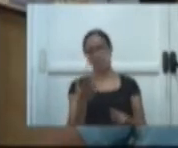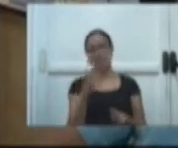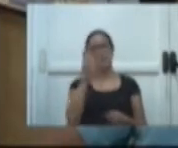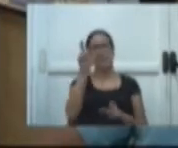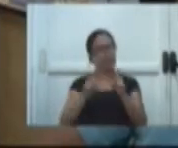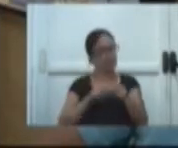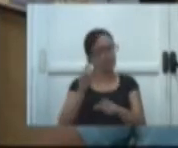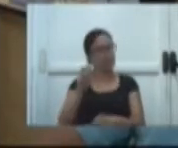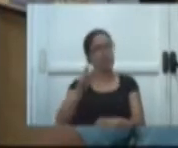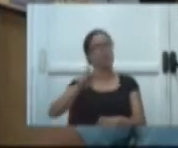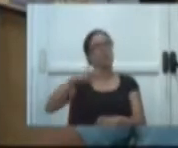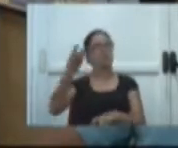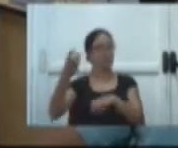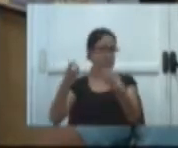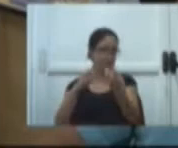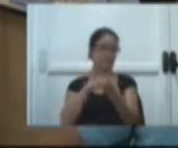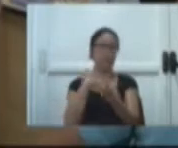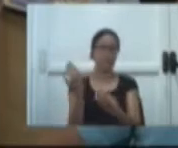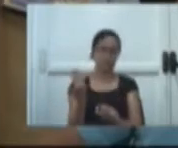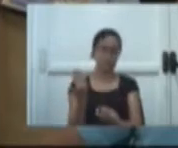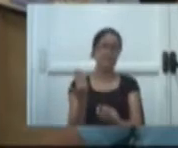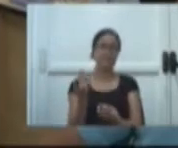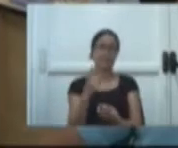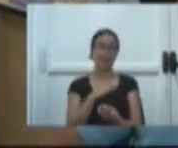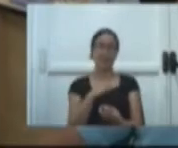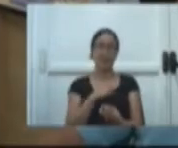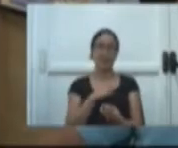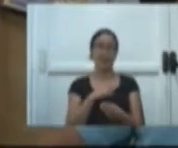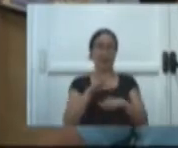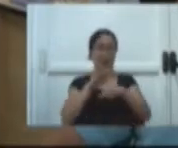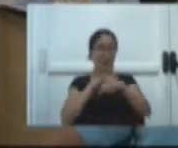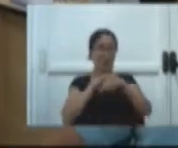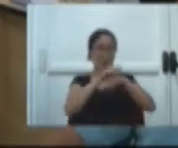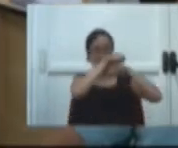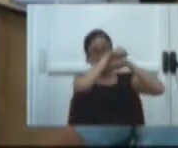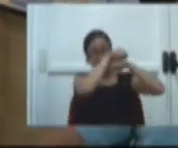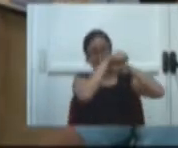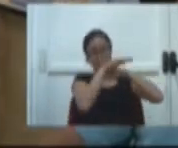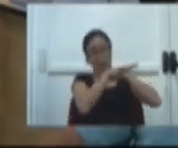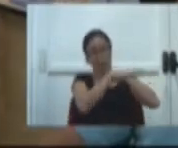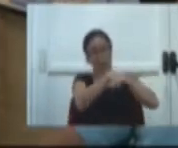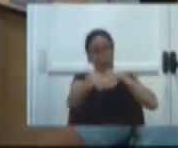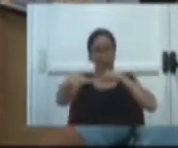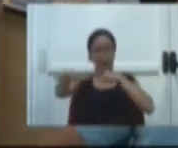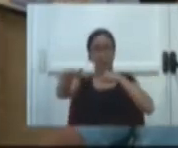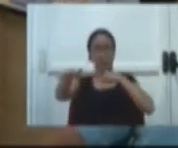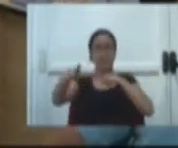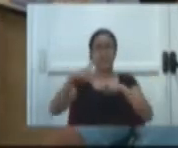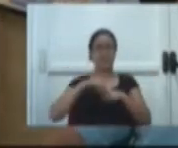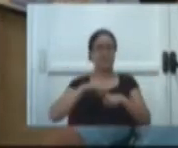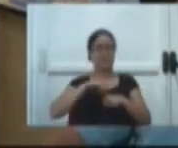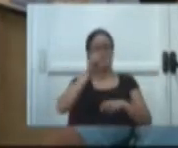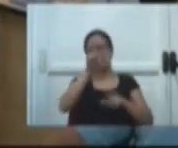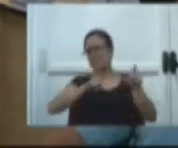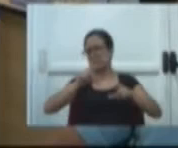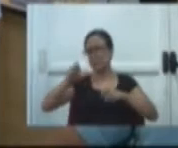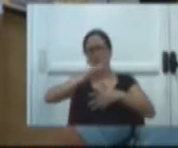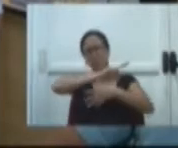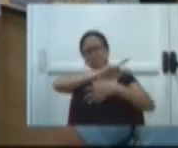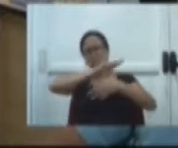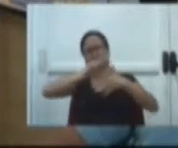uma epidemia, tem uma quantidade absurda de gente com dengue. Nós temos vereador aqui, hoje o Jorge,